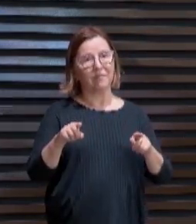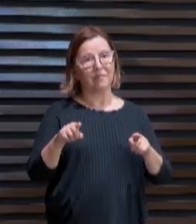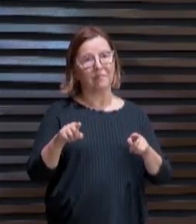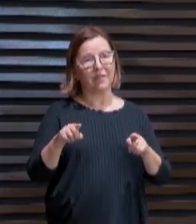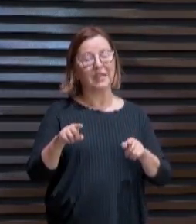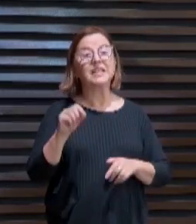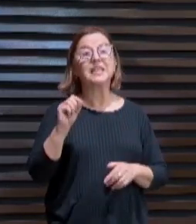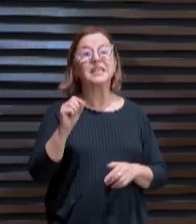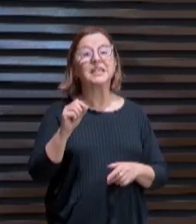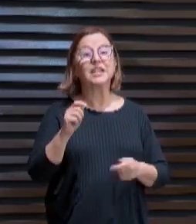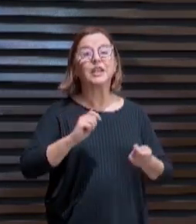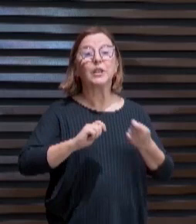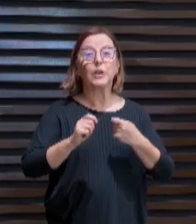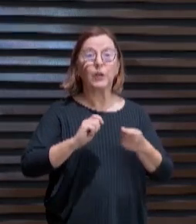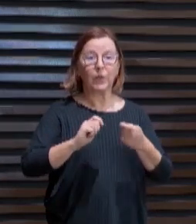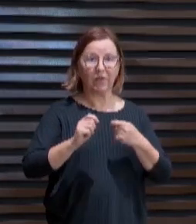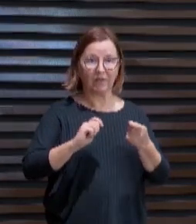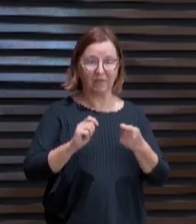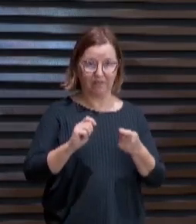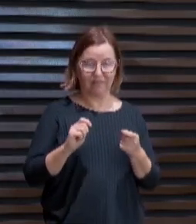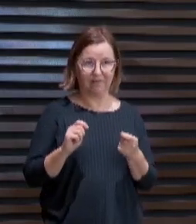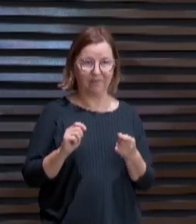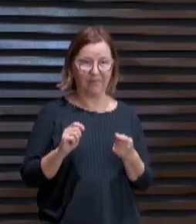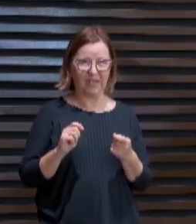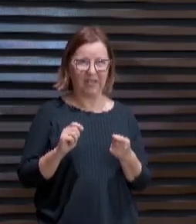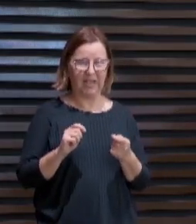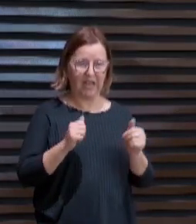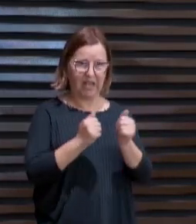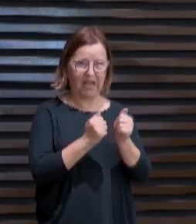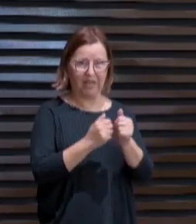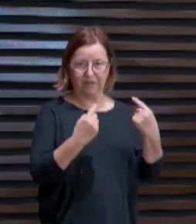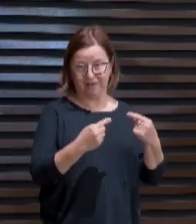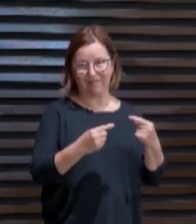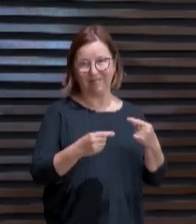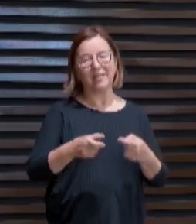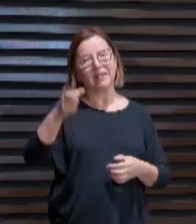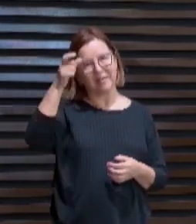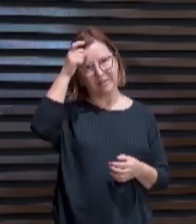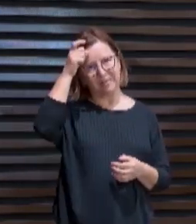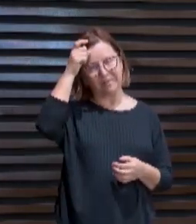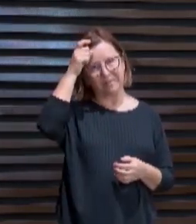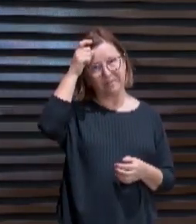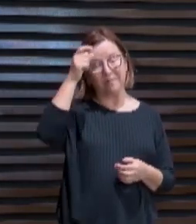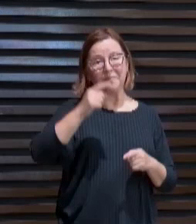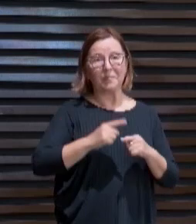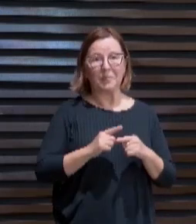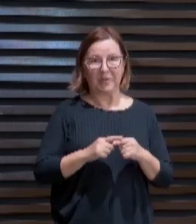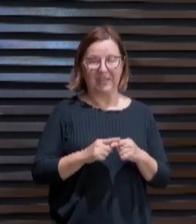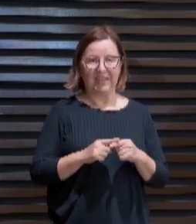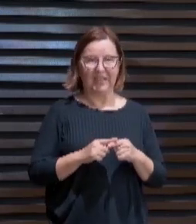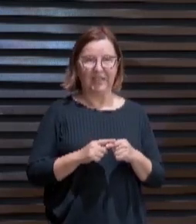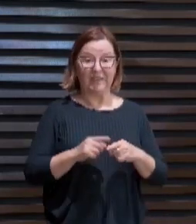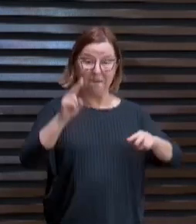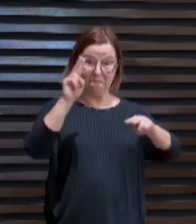esses marionetes? Aqui aparece o diabo. Eis que o diabo está para lançar em prisão alguns de vós,